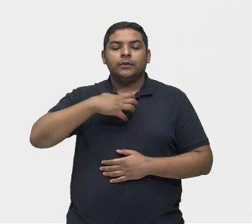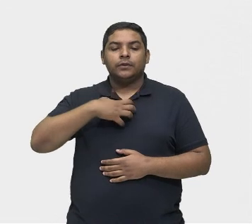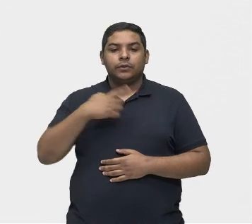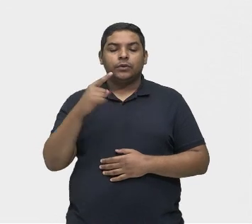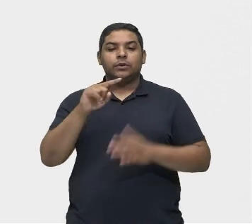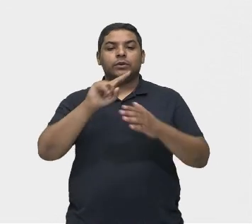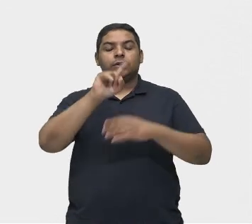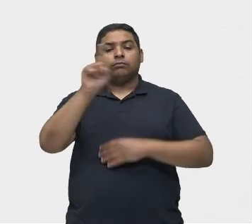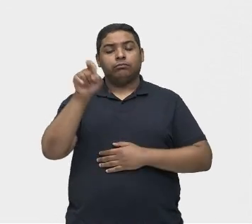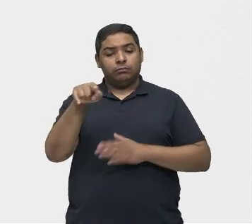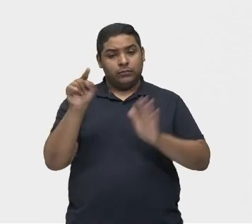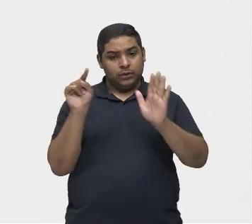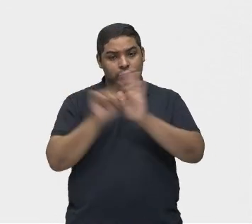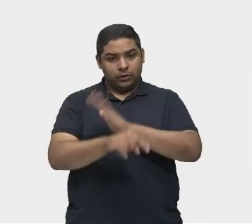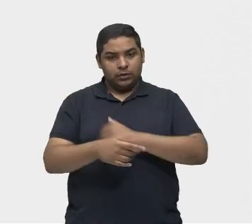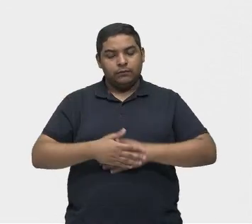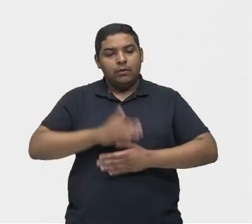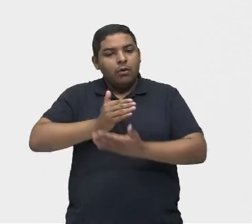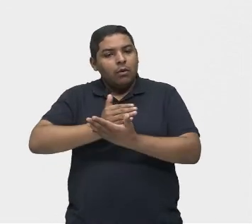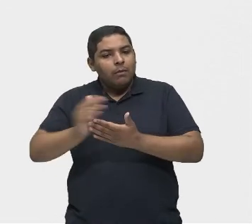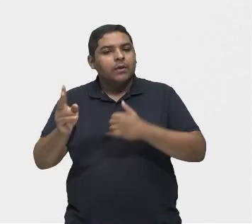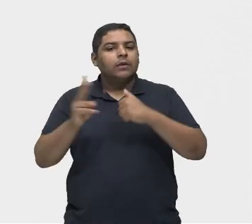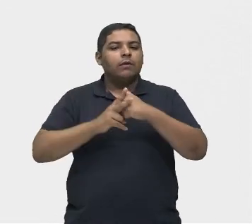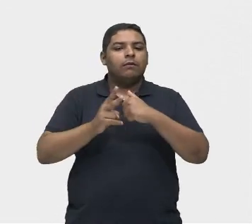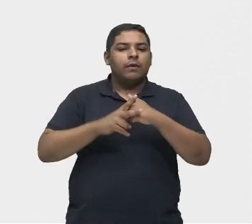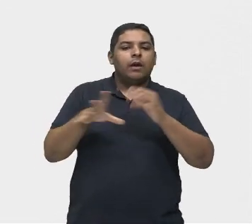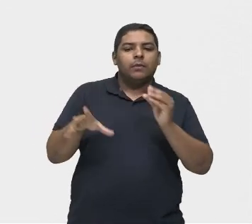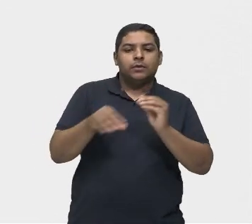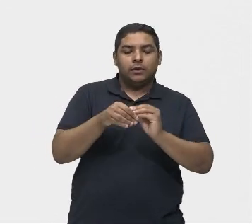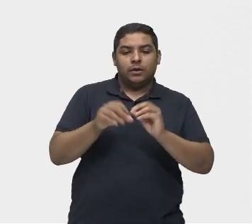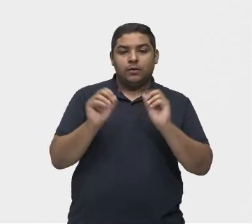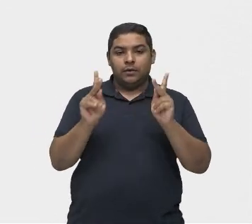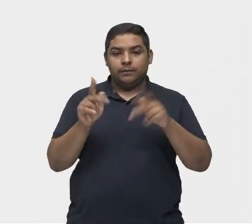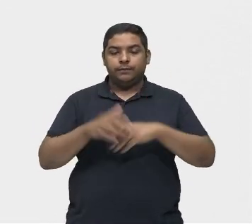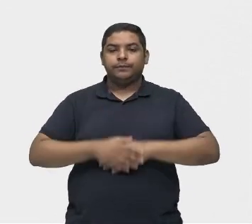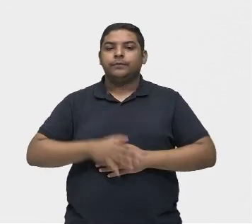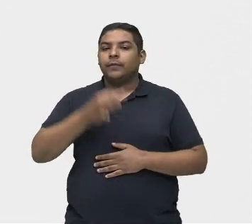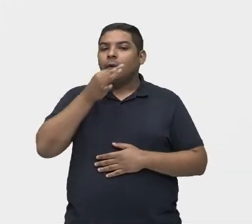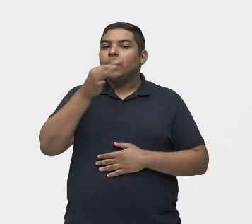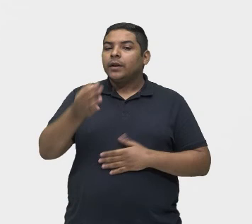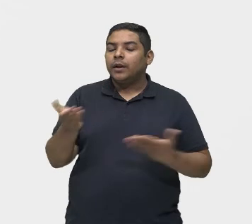sempre com o verbo auxiliar. Tá certo, gente? Agora eu vou mostrar o comentário.